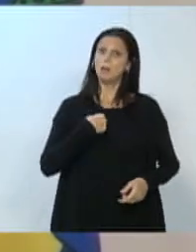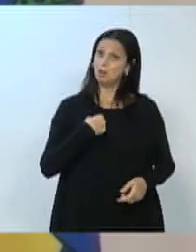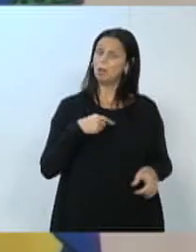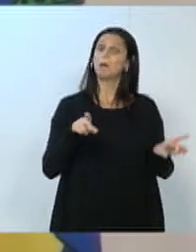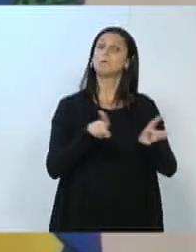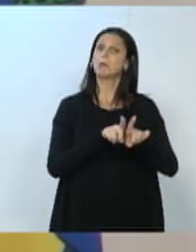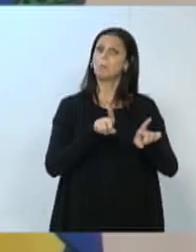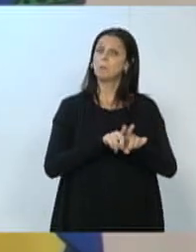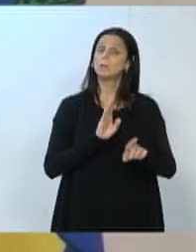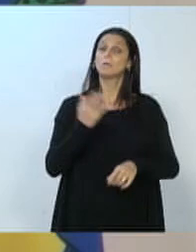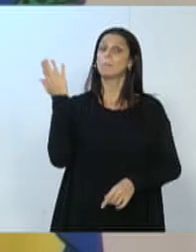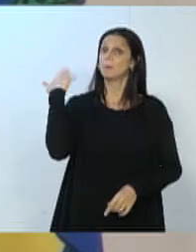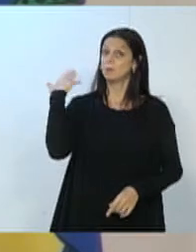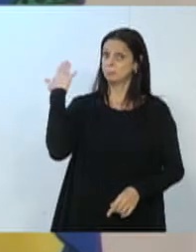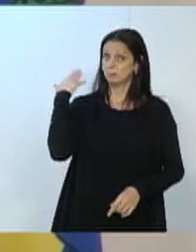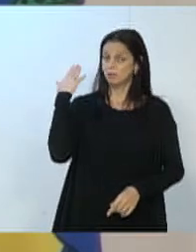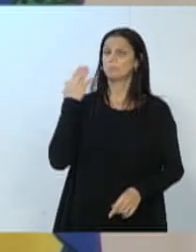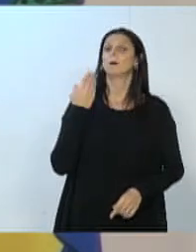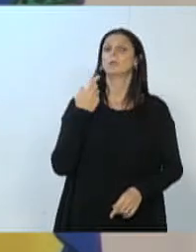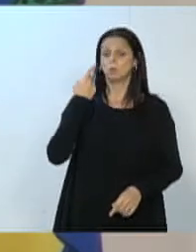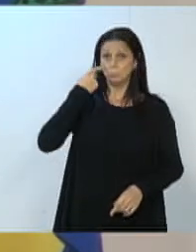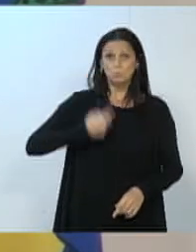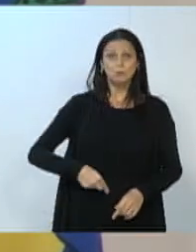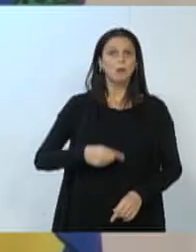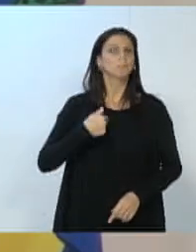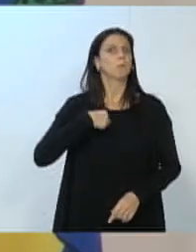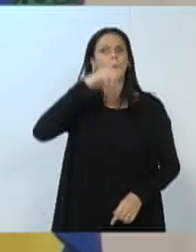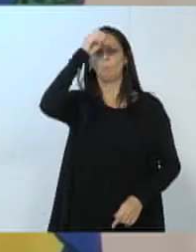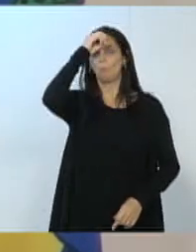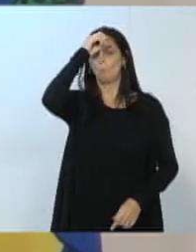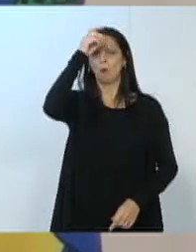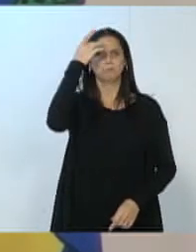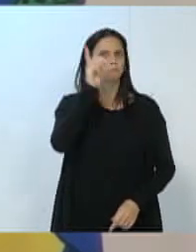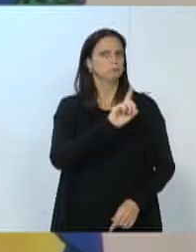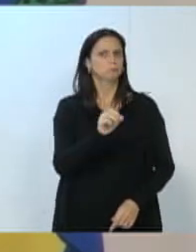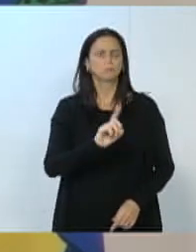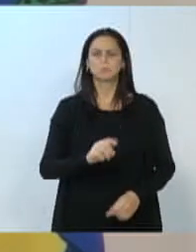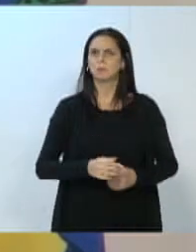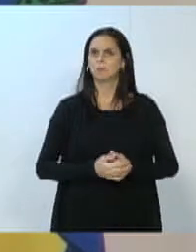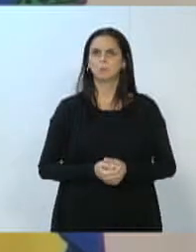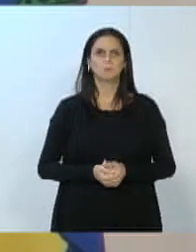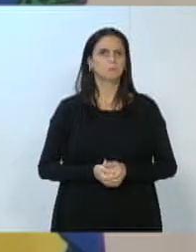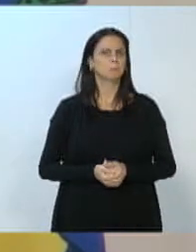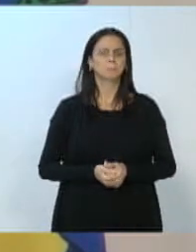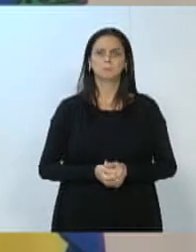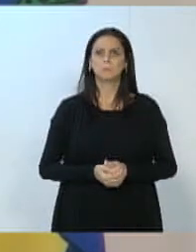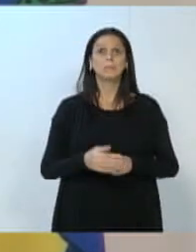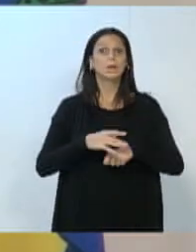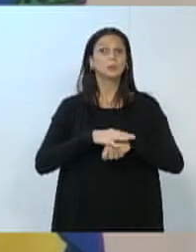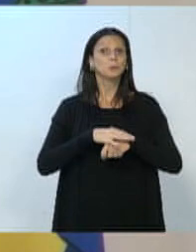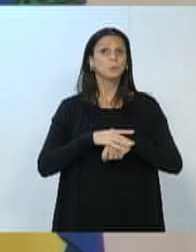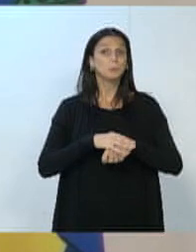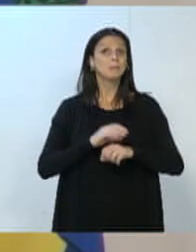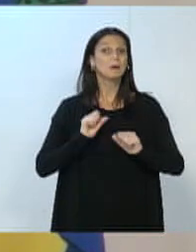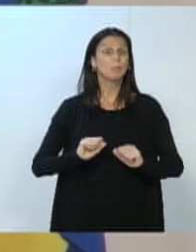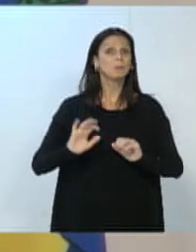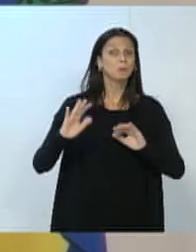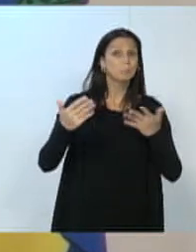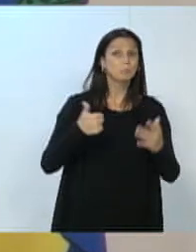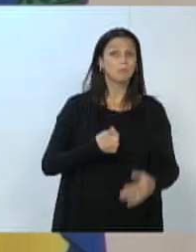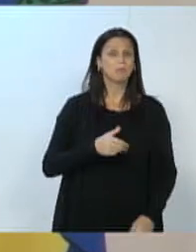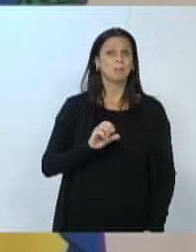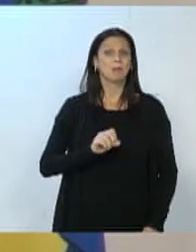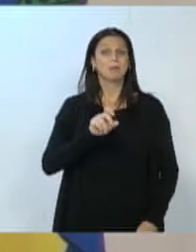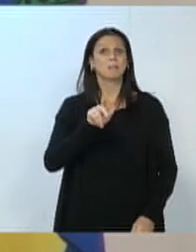descobri endometriose pélvica em último grau não sabia que eu tinha e a doença chega atingir dez porcento